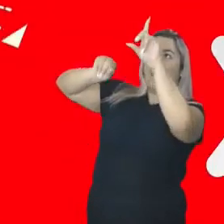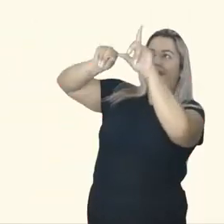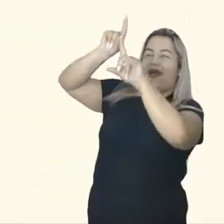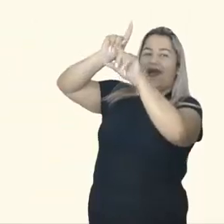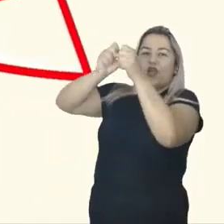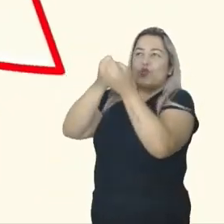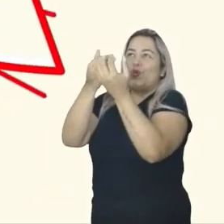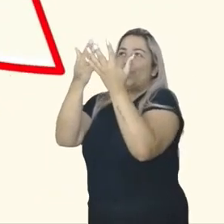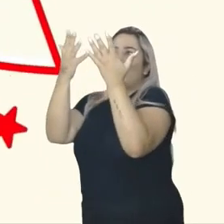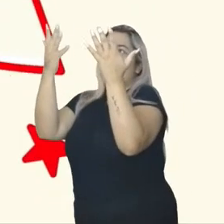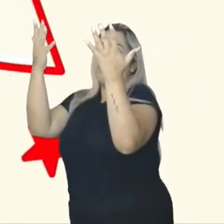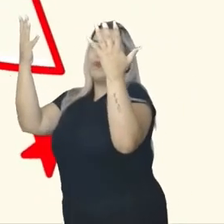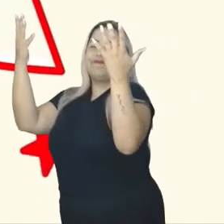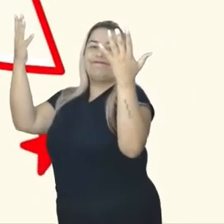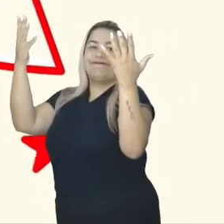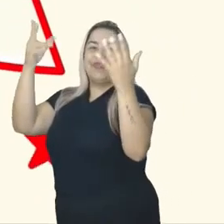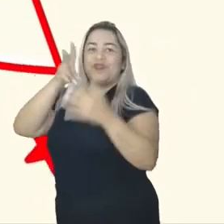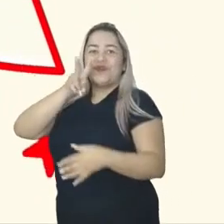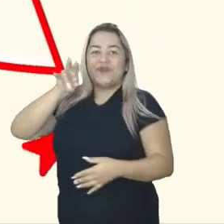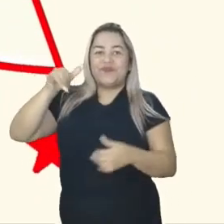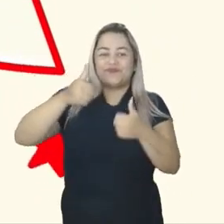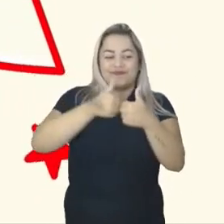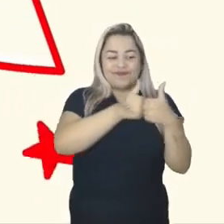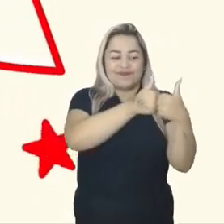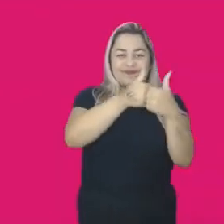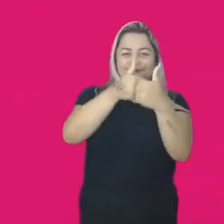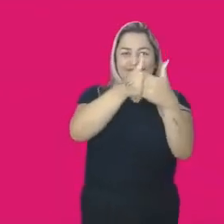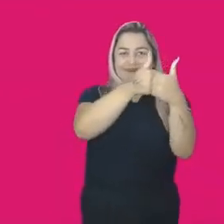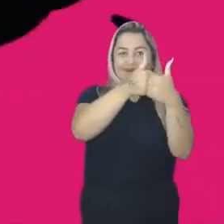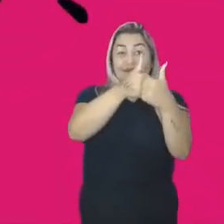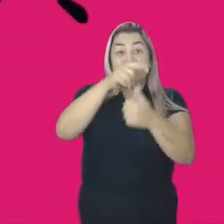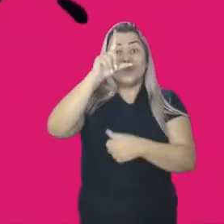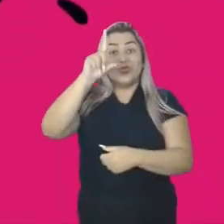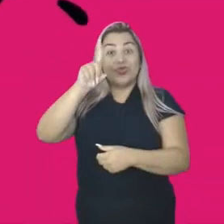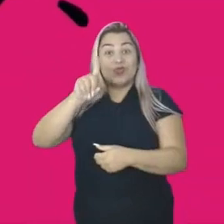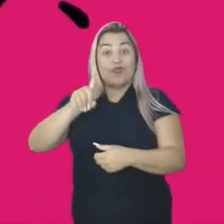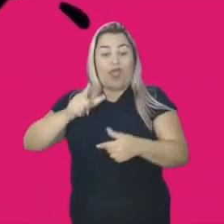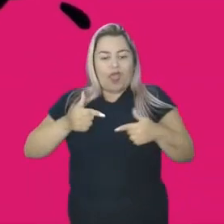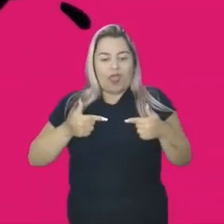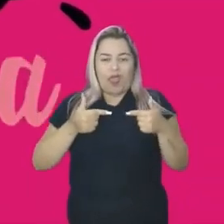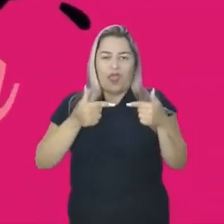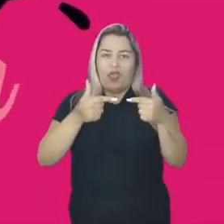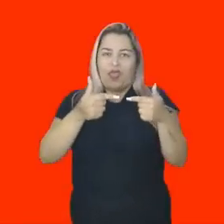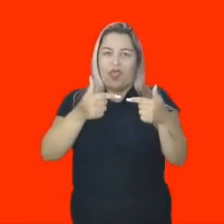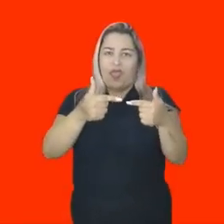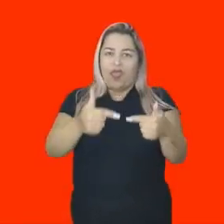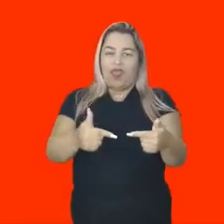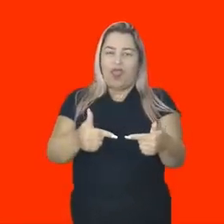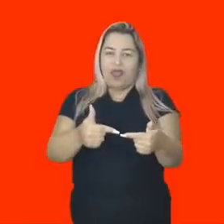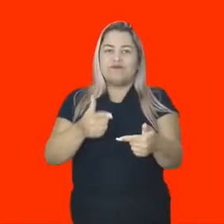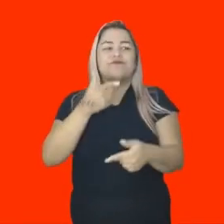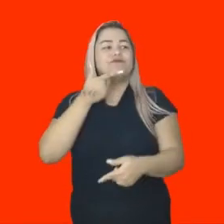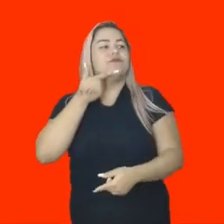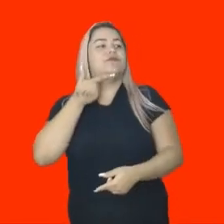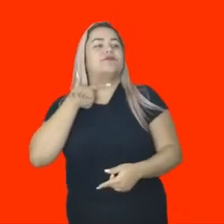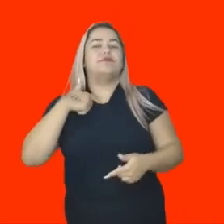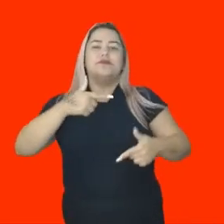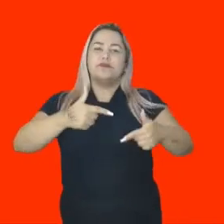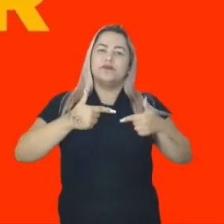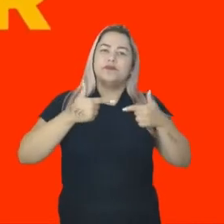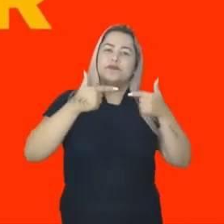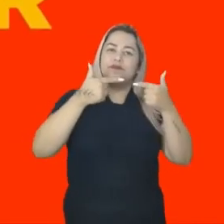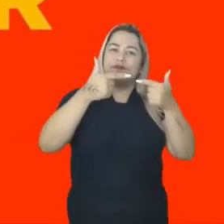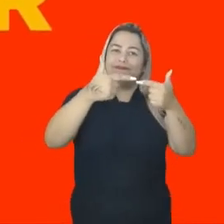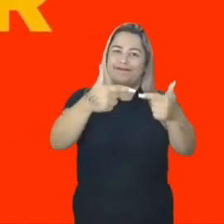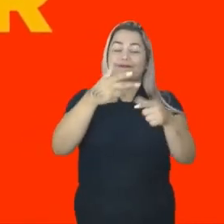brilha, ela é quem vai me guiar. Ser guerreira é minha sina,